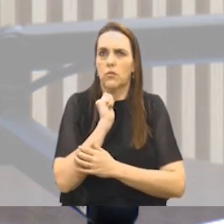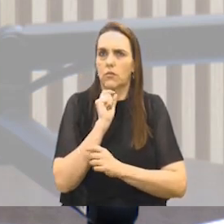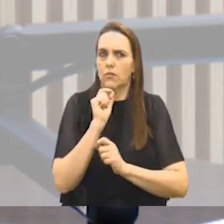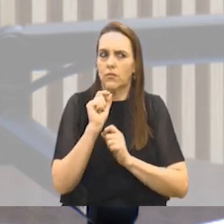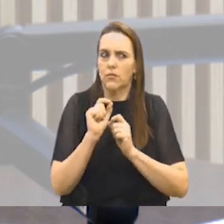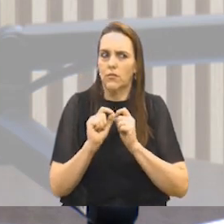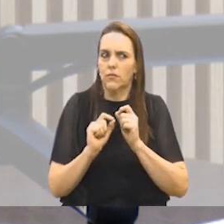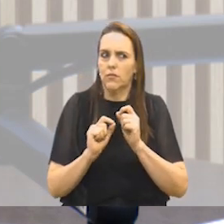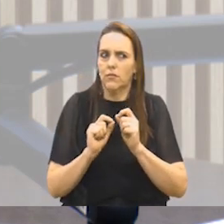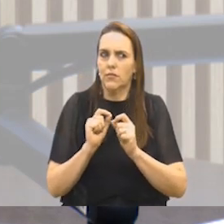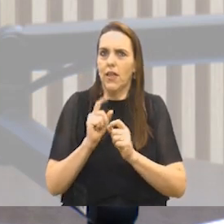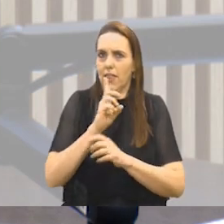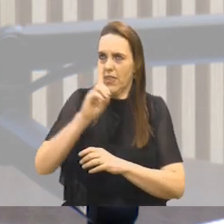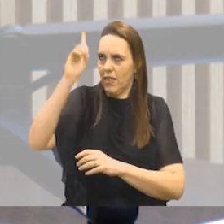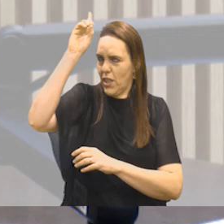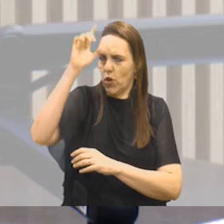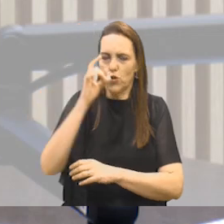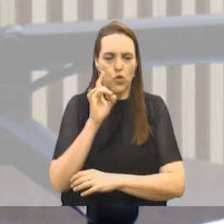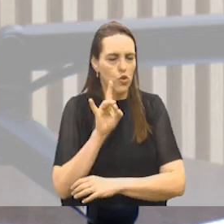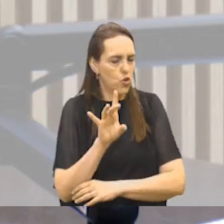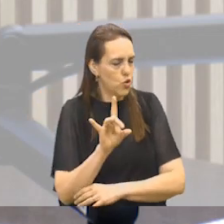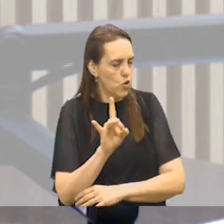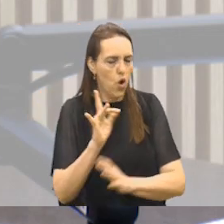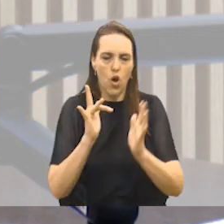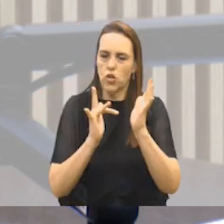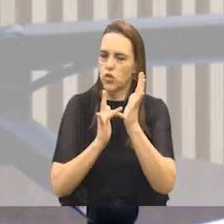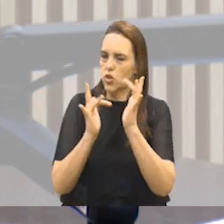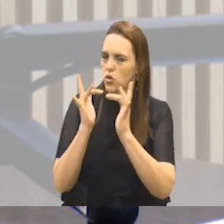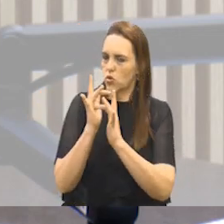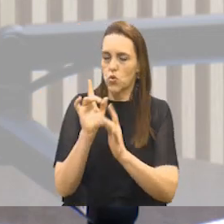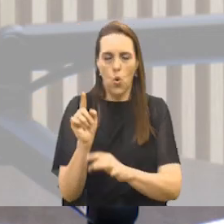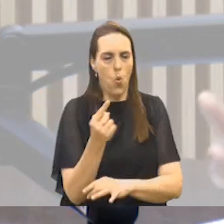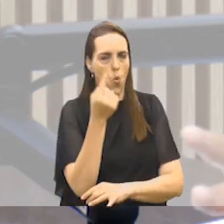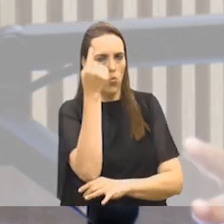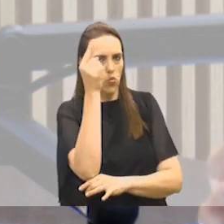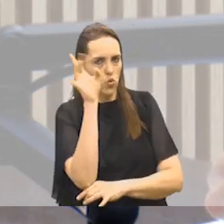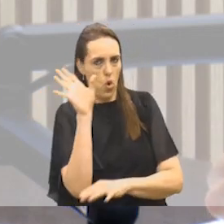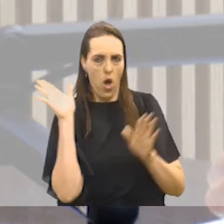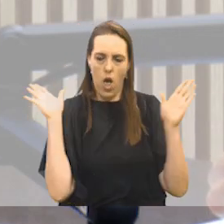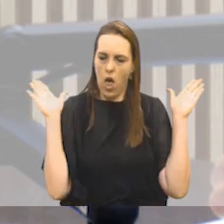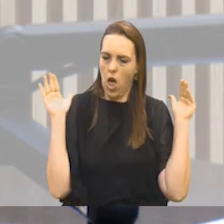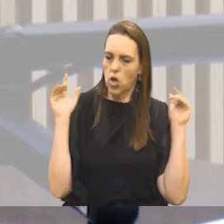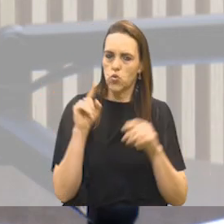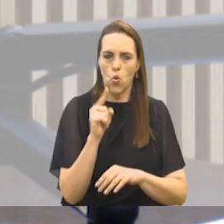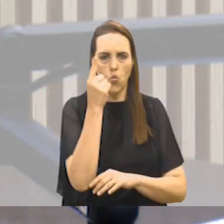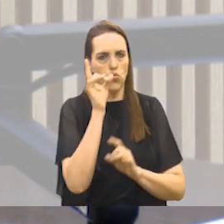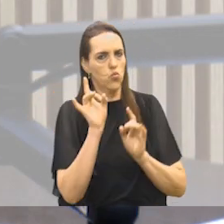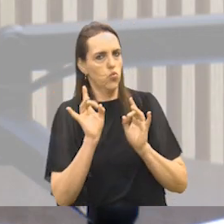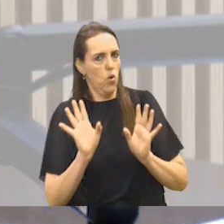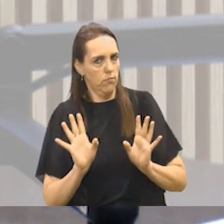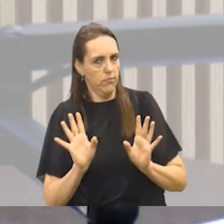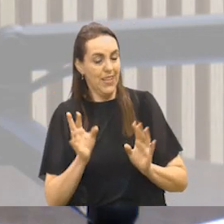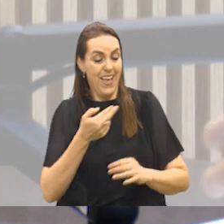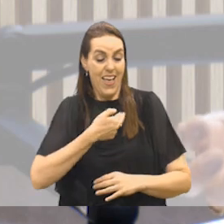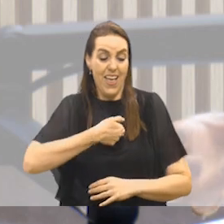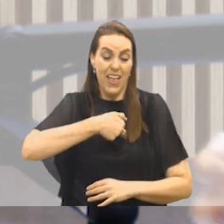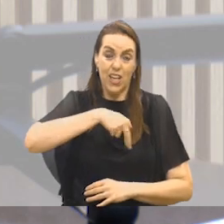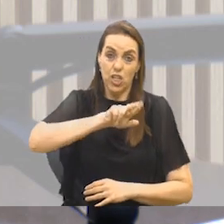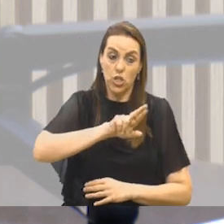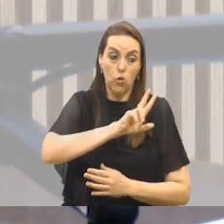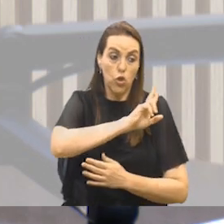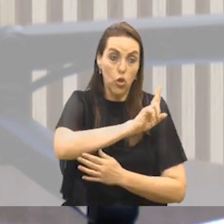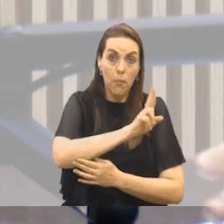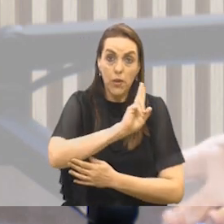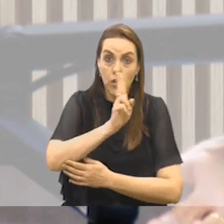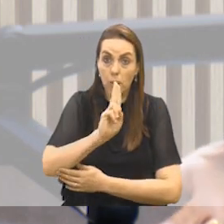um só, que Deus é um só, que Jesus é um só, Mãe Maria é um só. Os arcanjos são um só. O que acontece dentro das